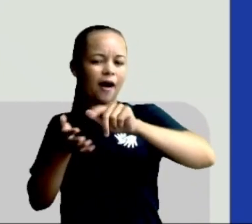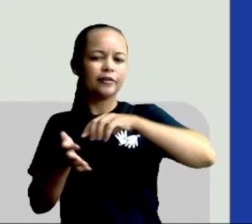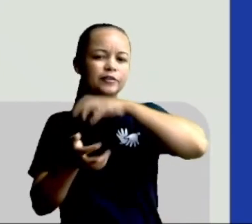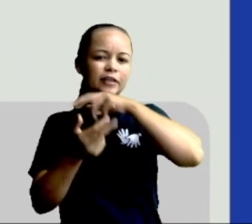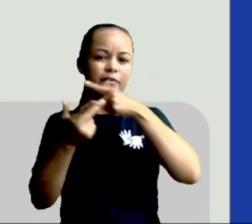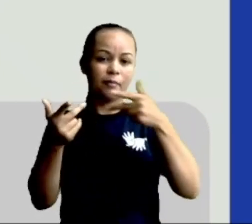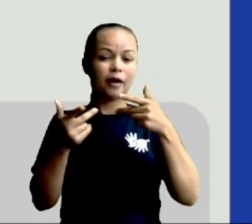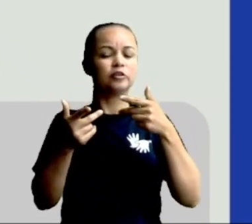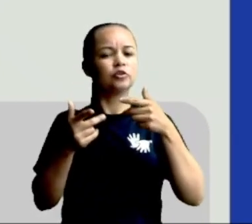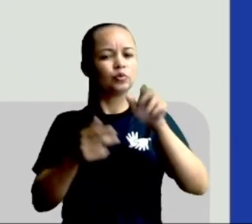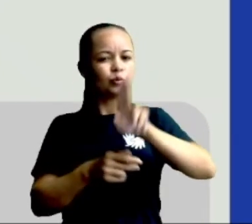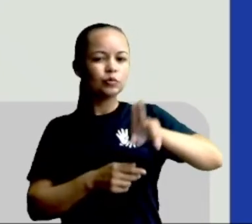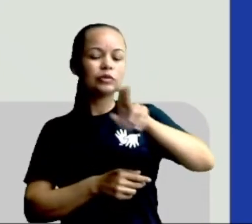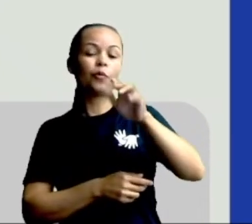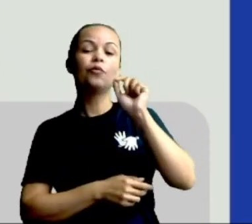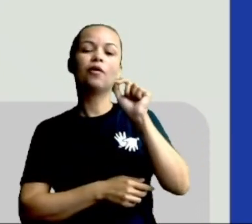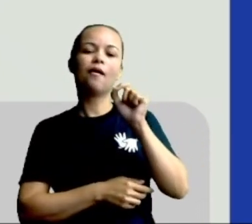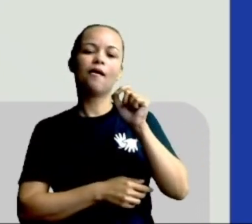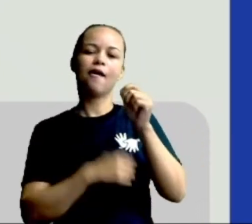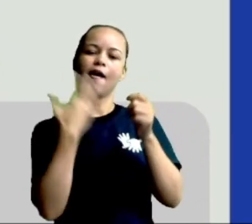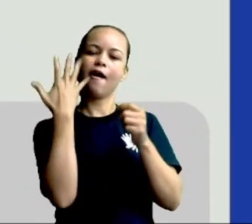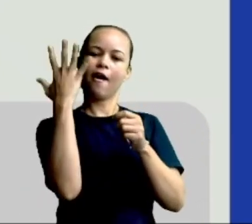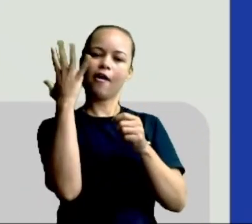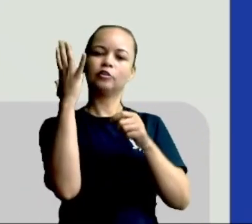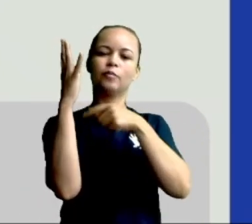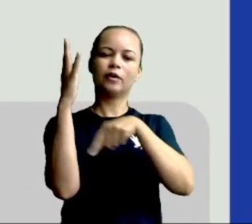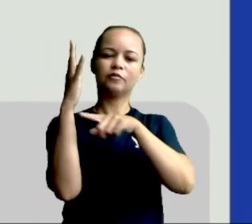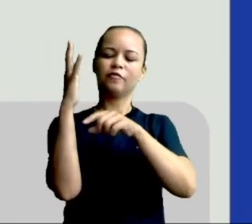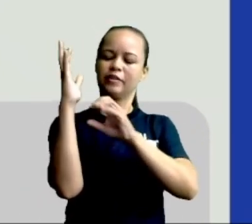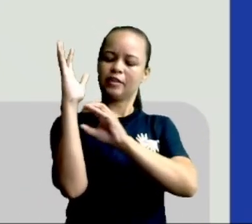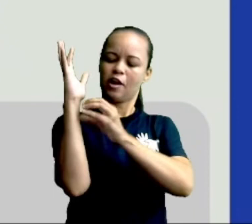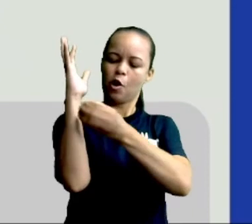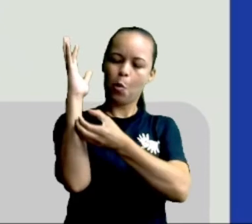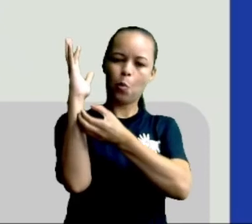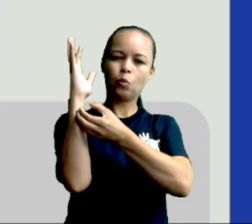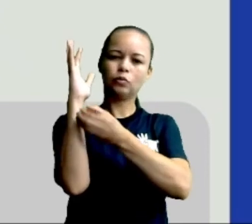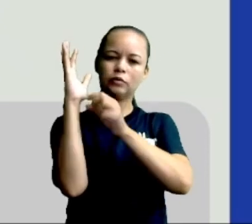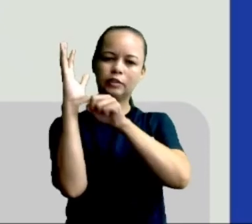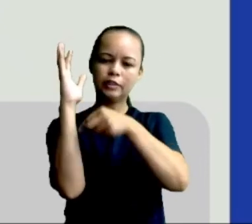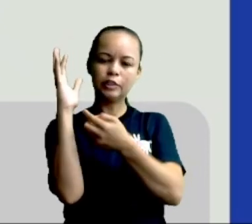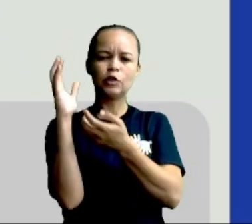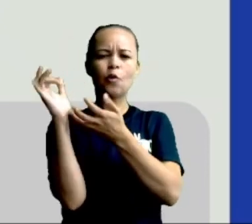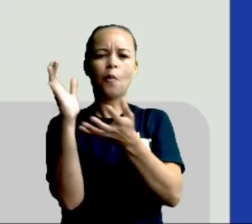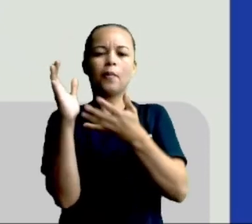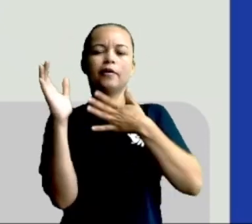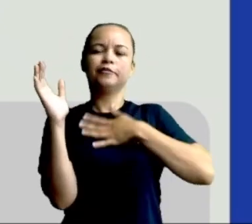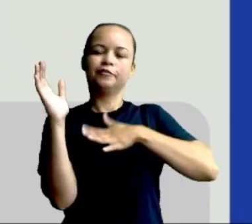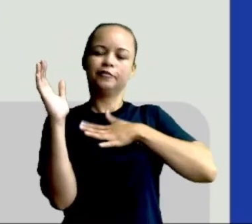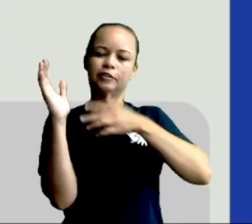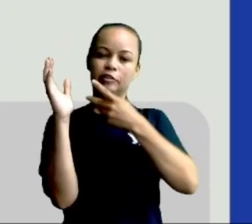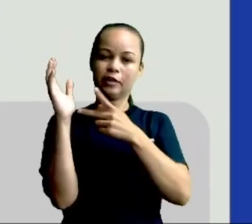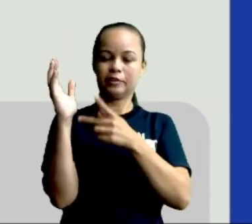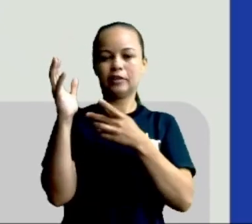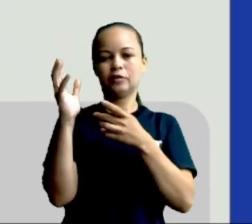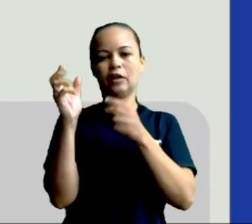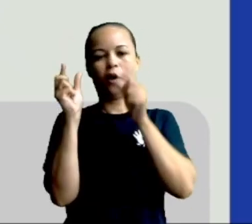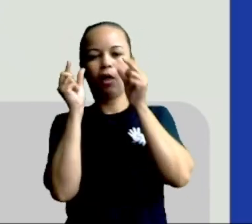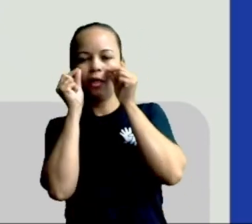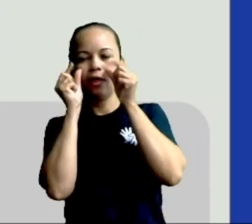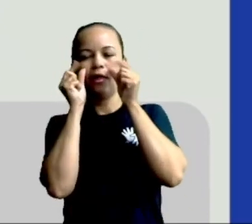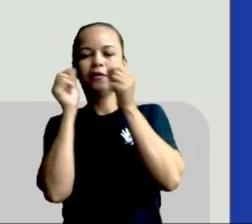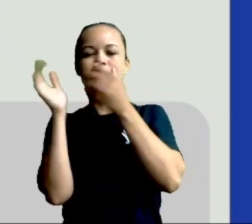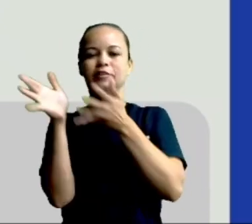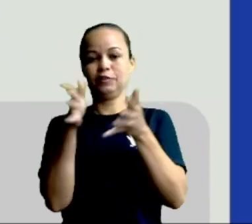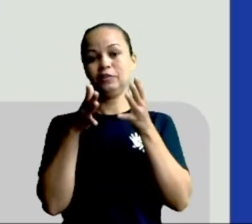as plantas para fazer seus ninhos, suas casas, né? Para ali descansar, tirar ali seus